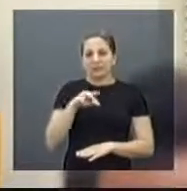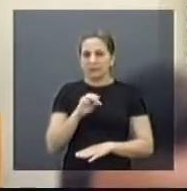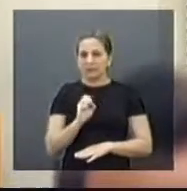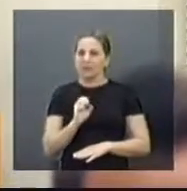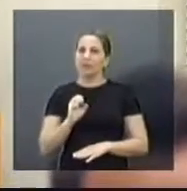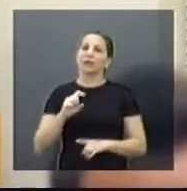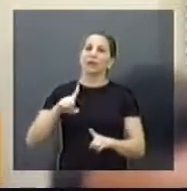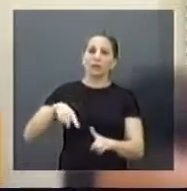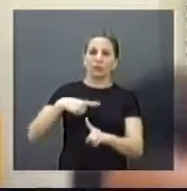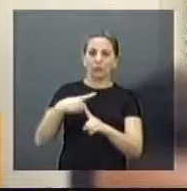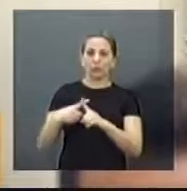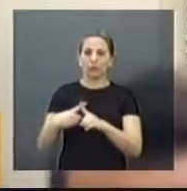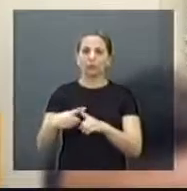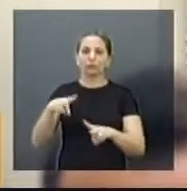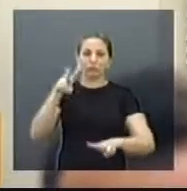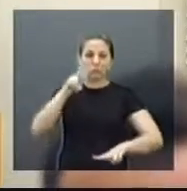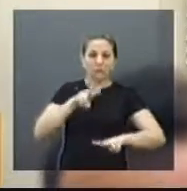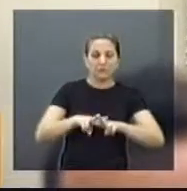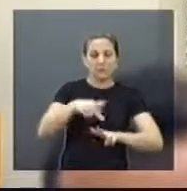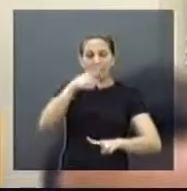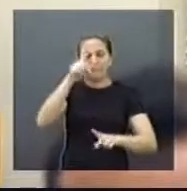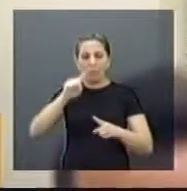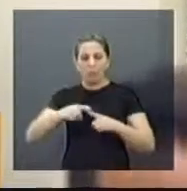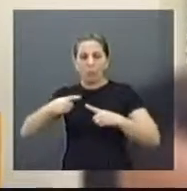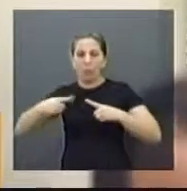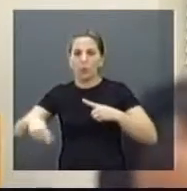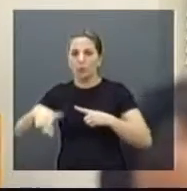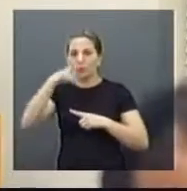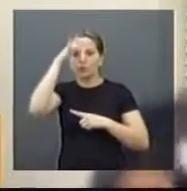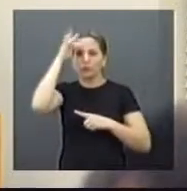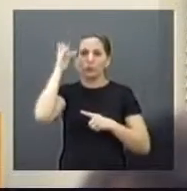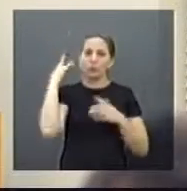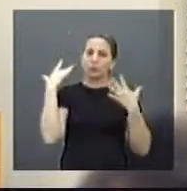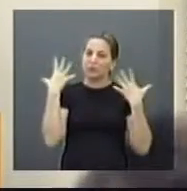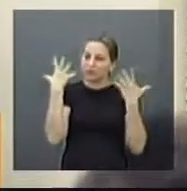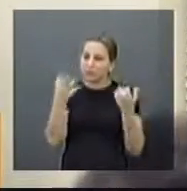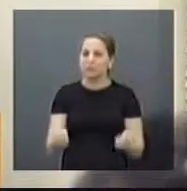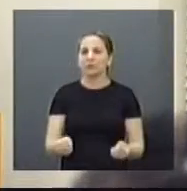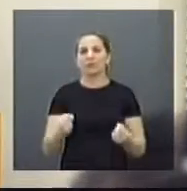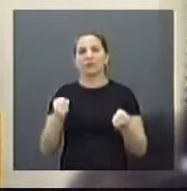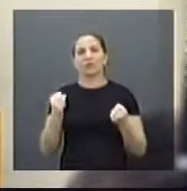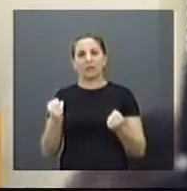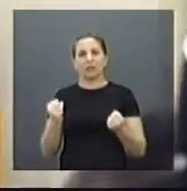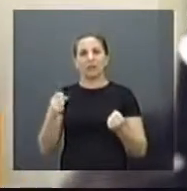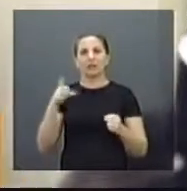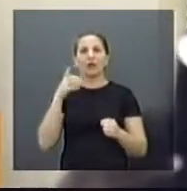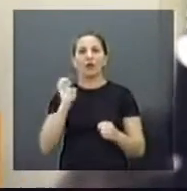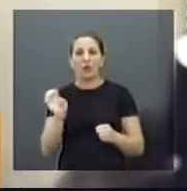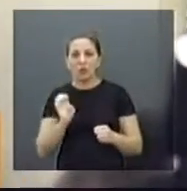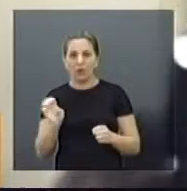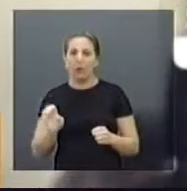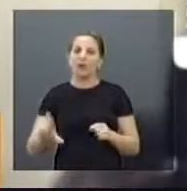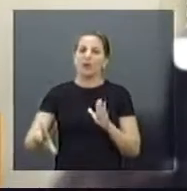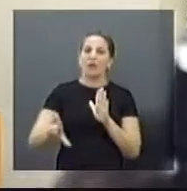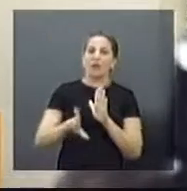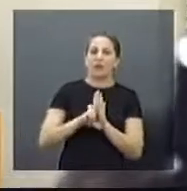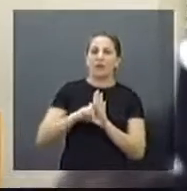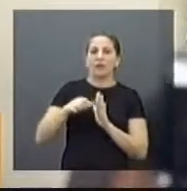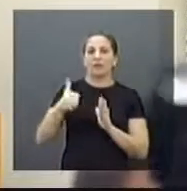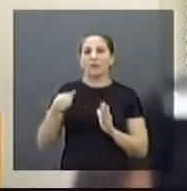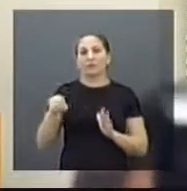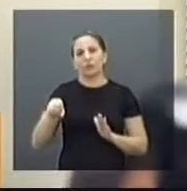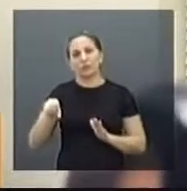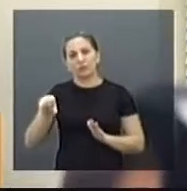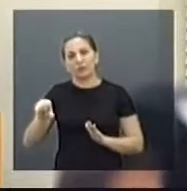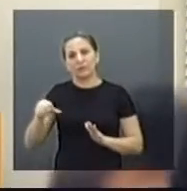de pessoas homofóbicas hoje infelizmente nós temos a lei 10.948 que há só